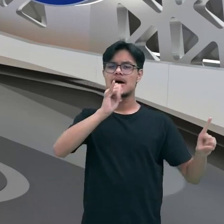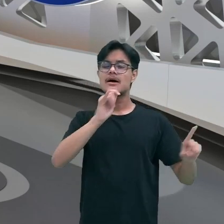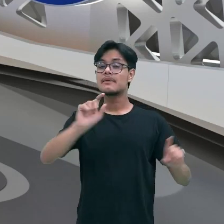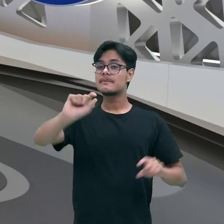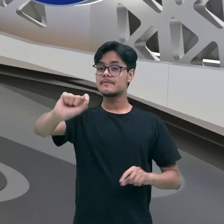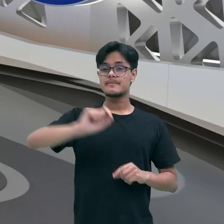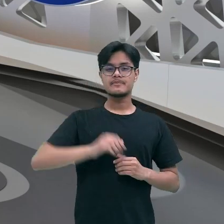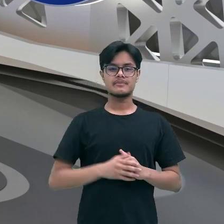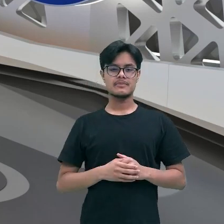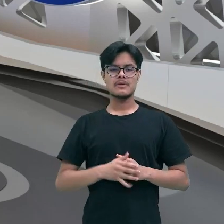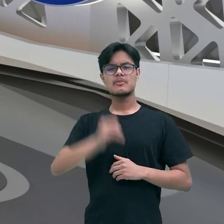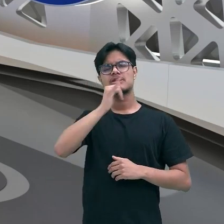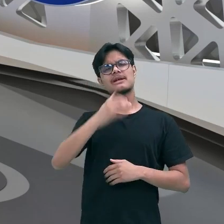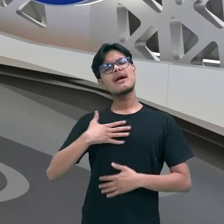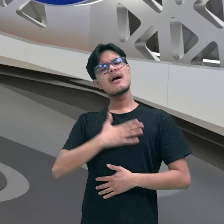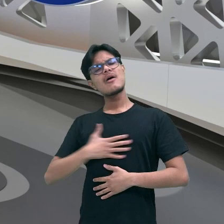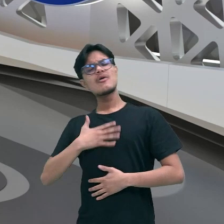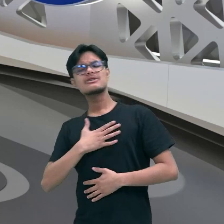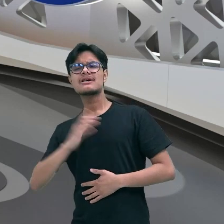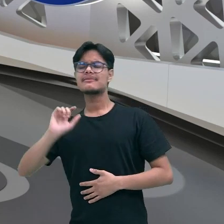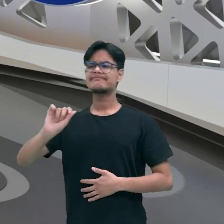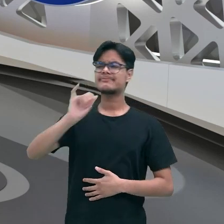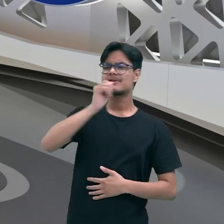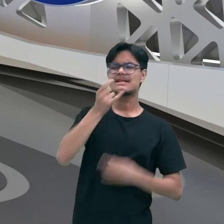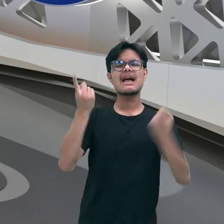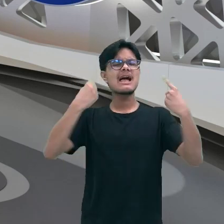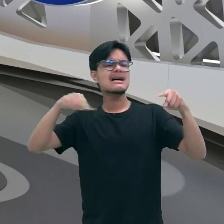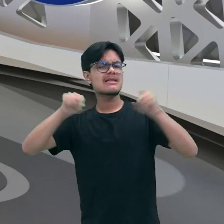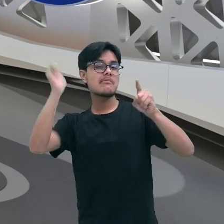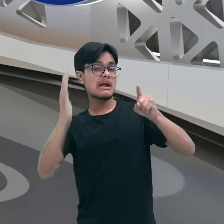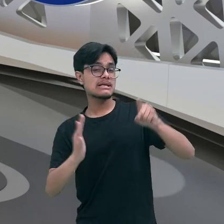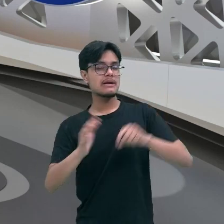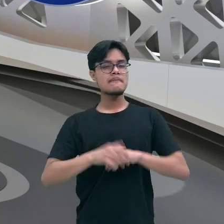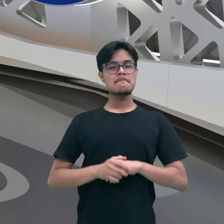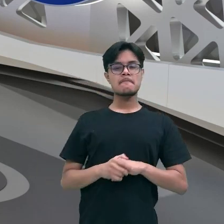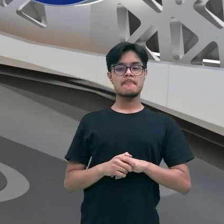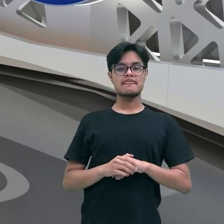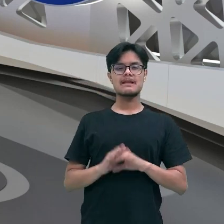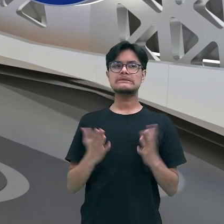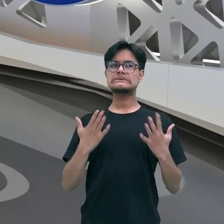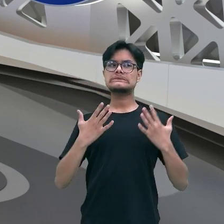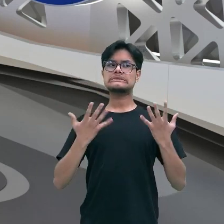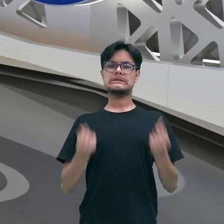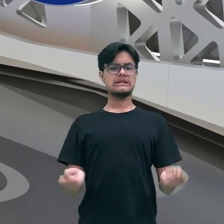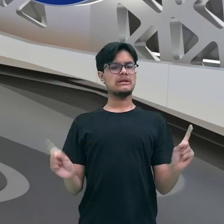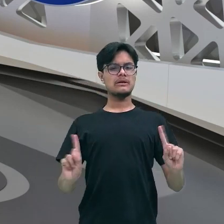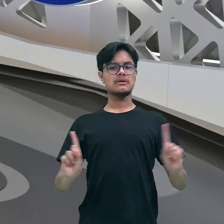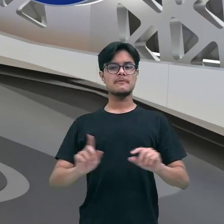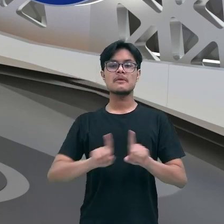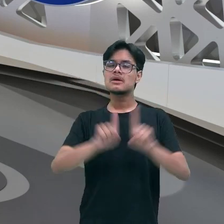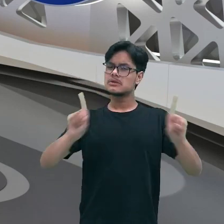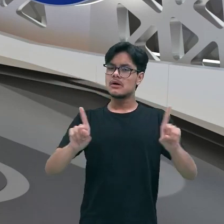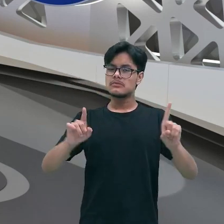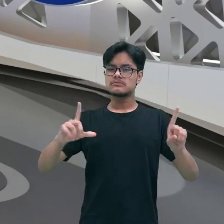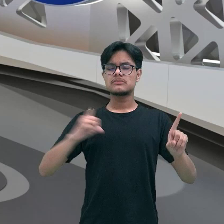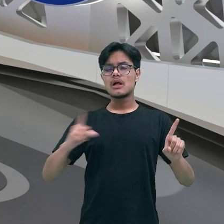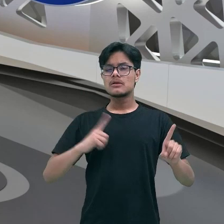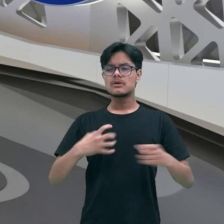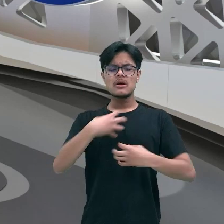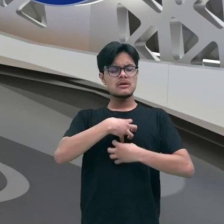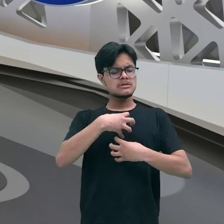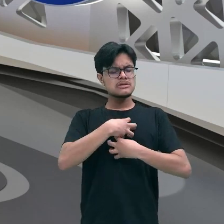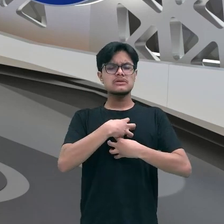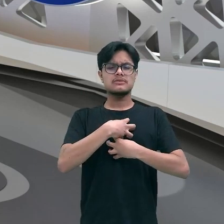eu gostar de um sertanejo, eles não vão me aceitar. Exato. Então, essa busca por identificação é também um